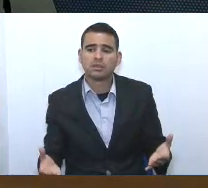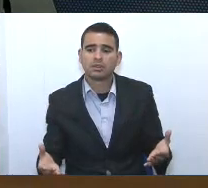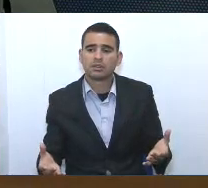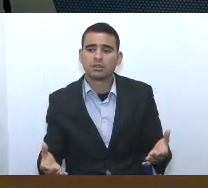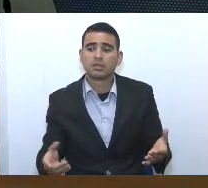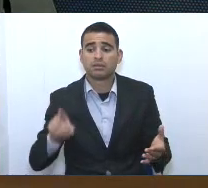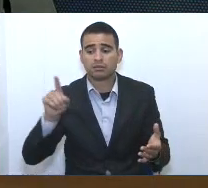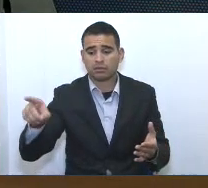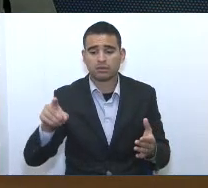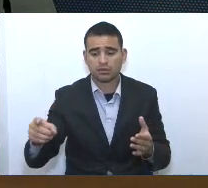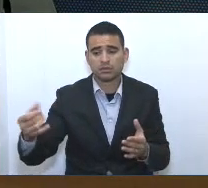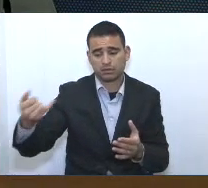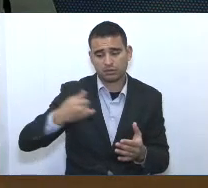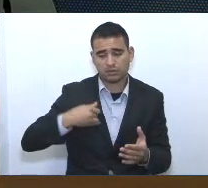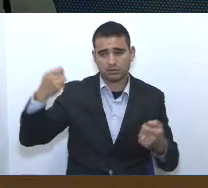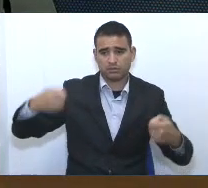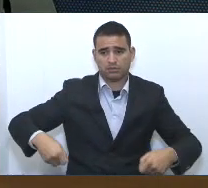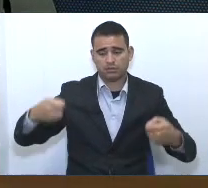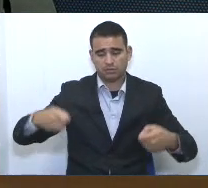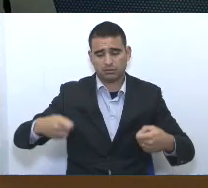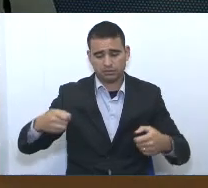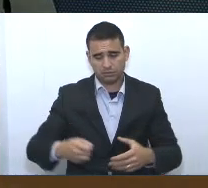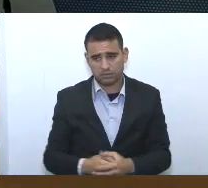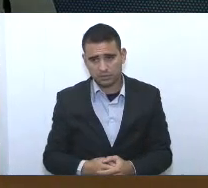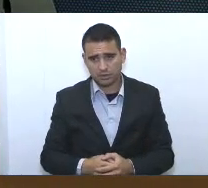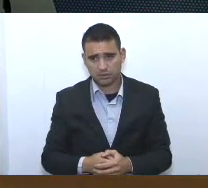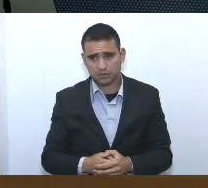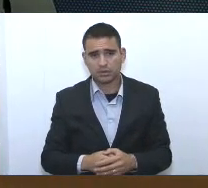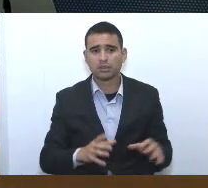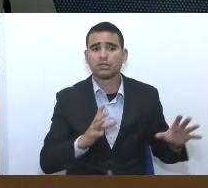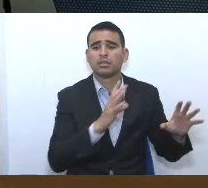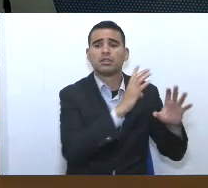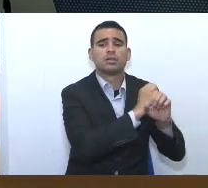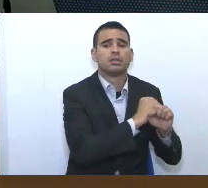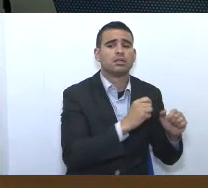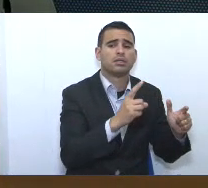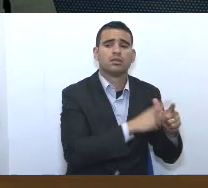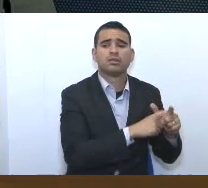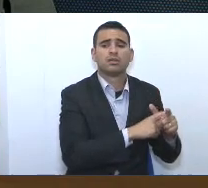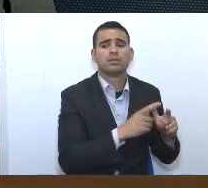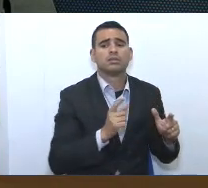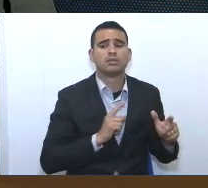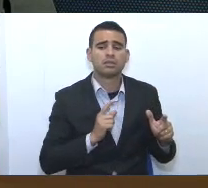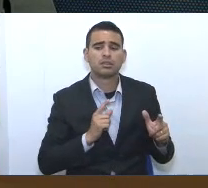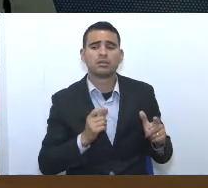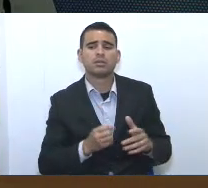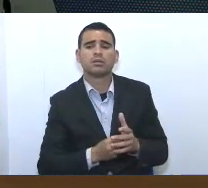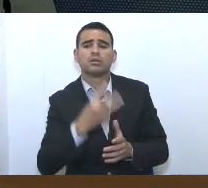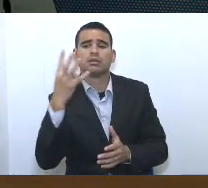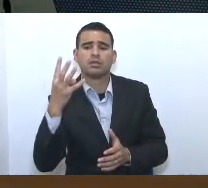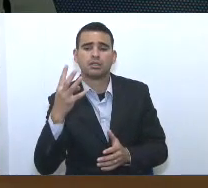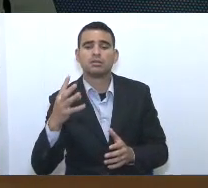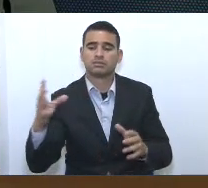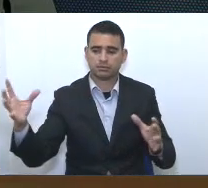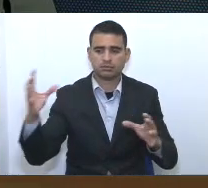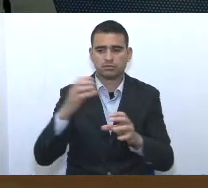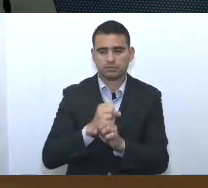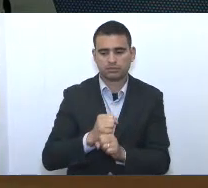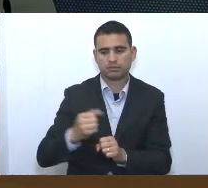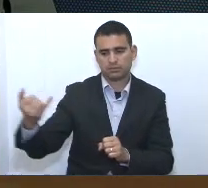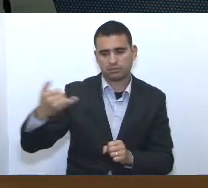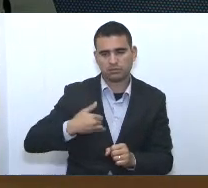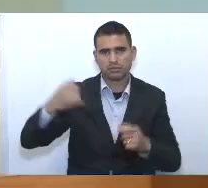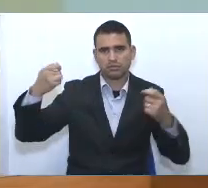a Barbegrim, informar a justiça, qual o valor da dívida de IPTU, das dívidas municipais para com o município